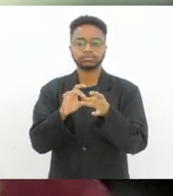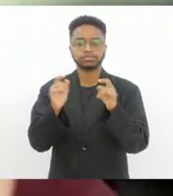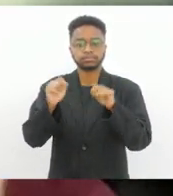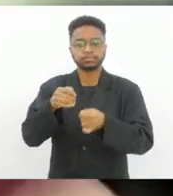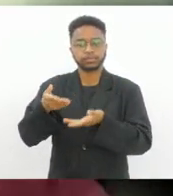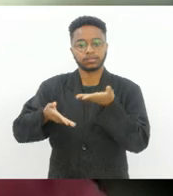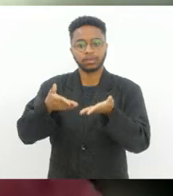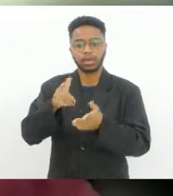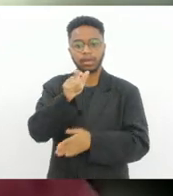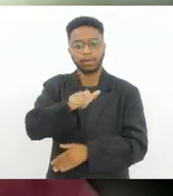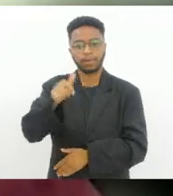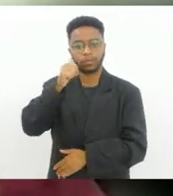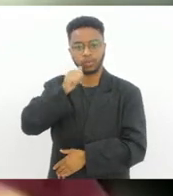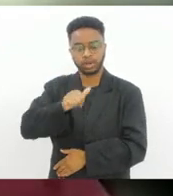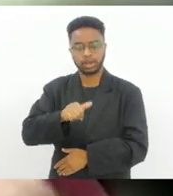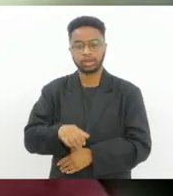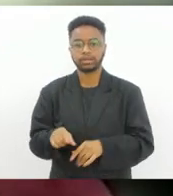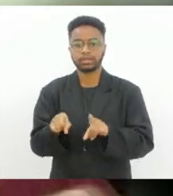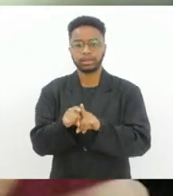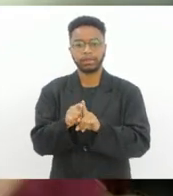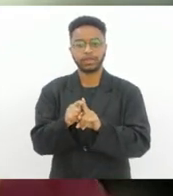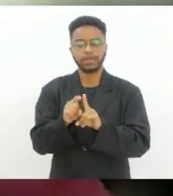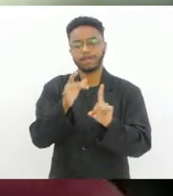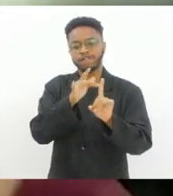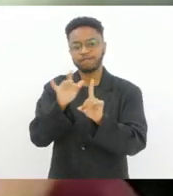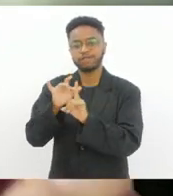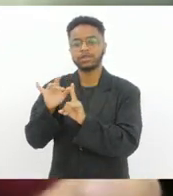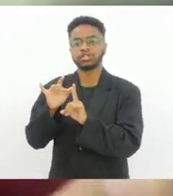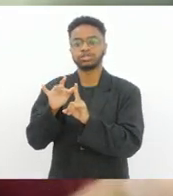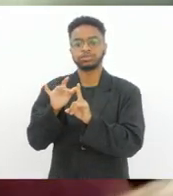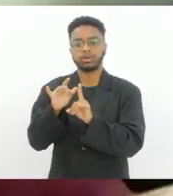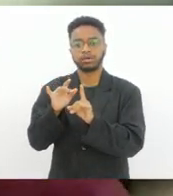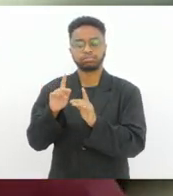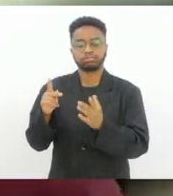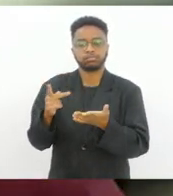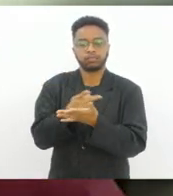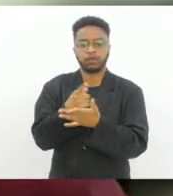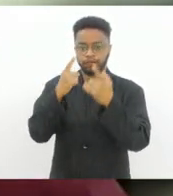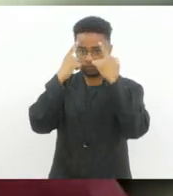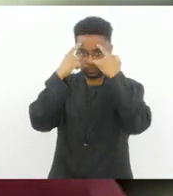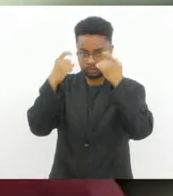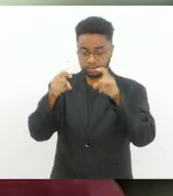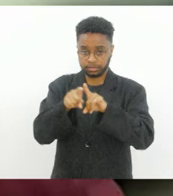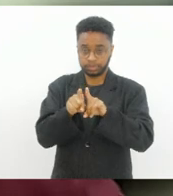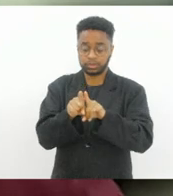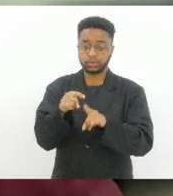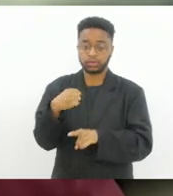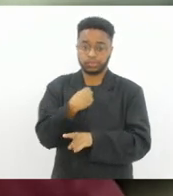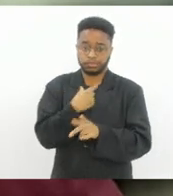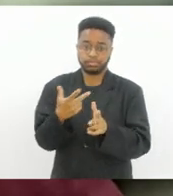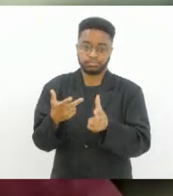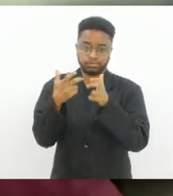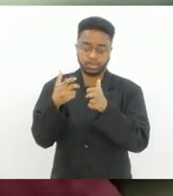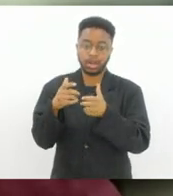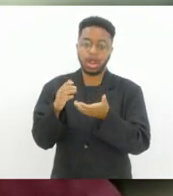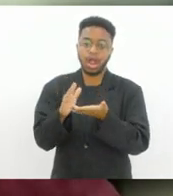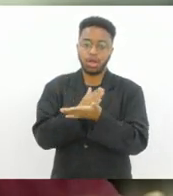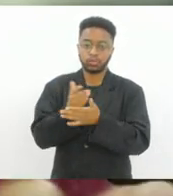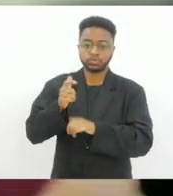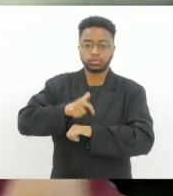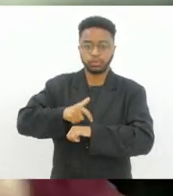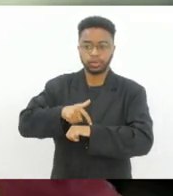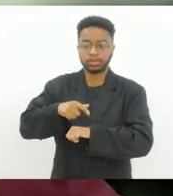atendimento das mulheres, né, das vítimas de violência. A gente entende também que, por algum tempo, o Ministério